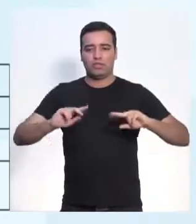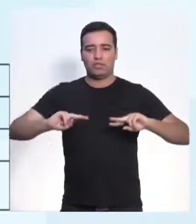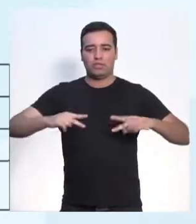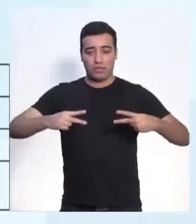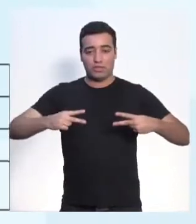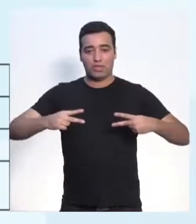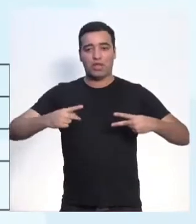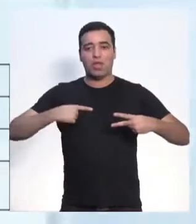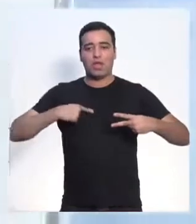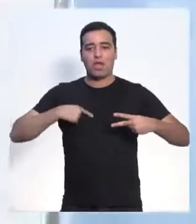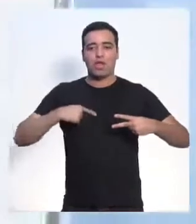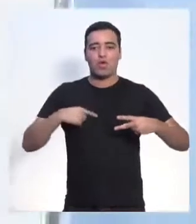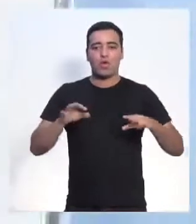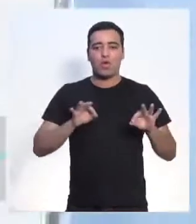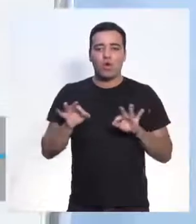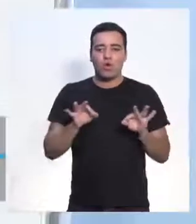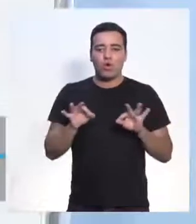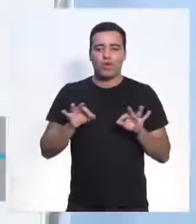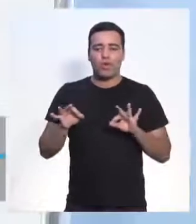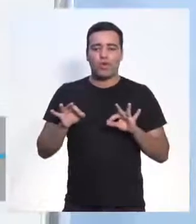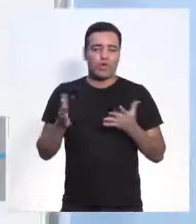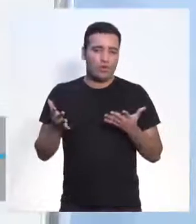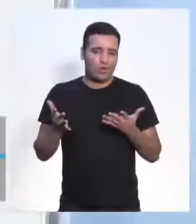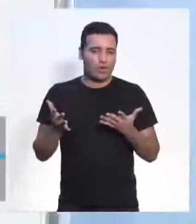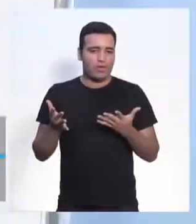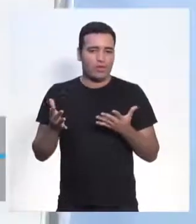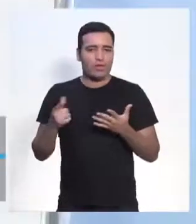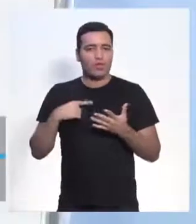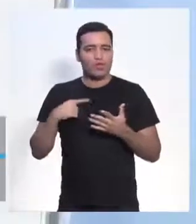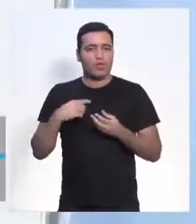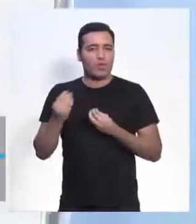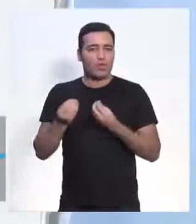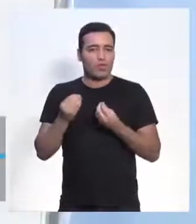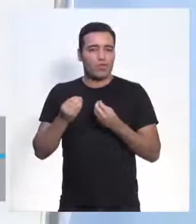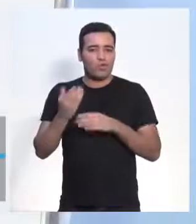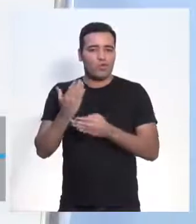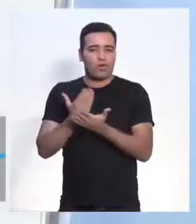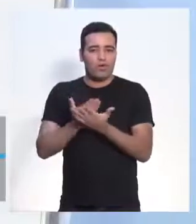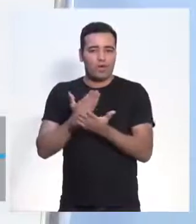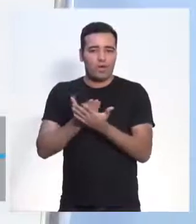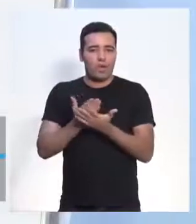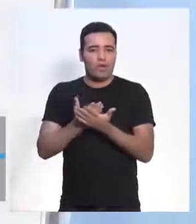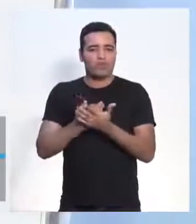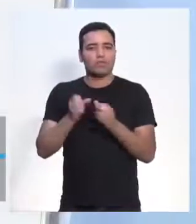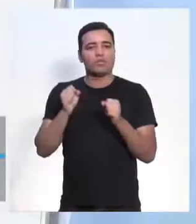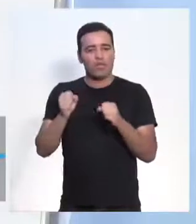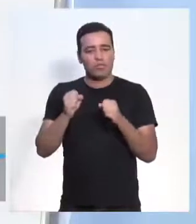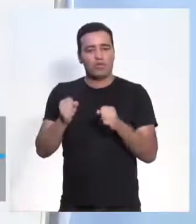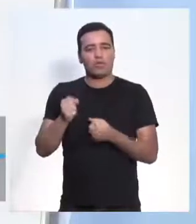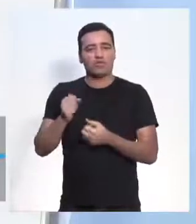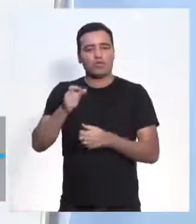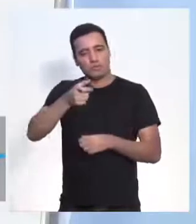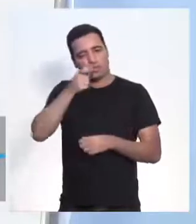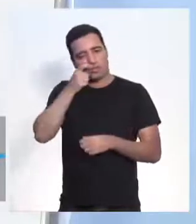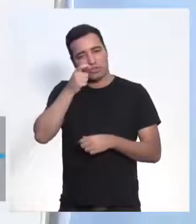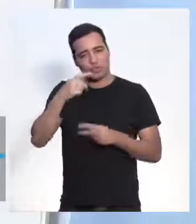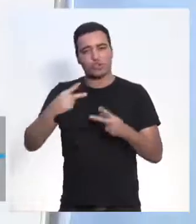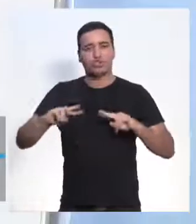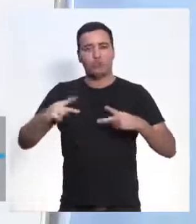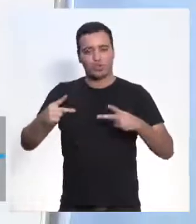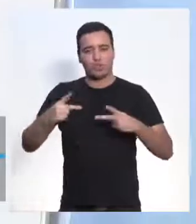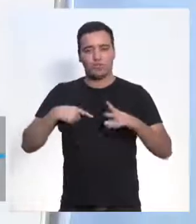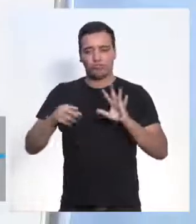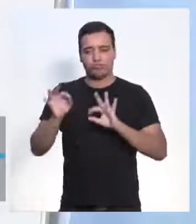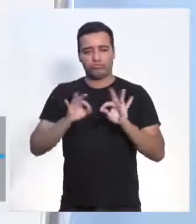eu montei sobre Passive Voice. Eu coloquei o link ali para vocês, depois vocês podem pegar aí no repositório, tem o link de uma aula que eu